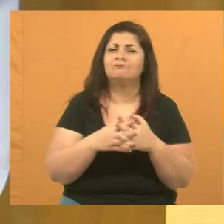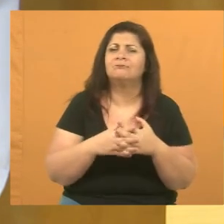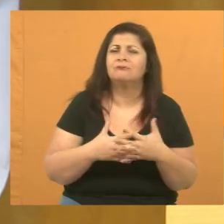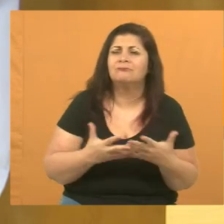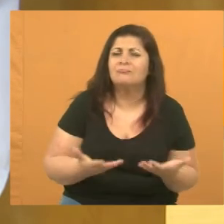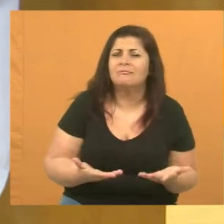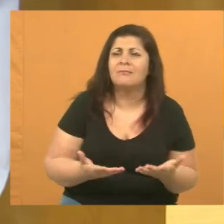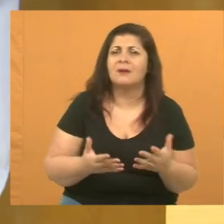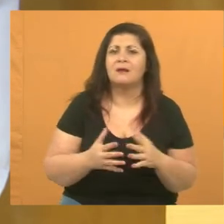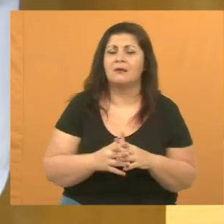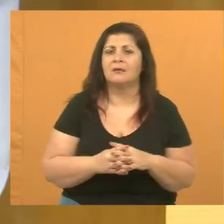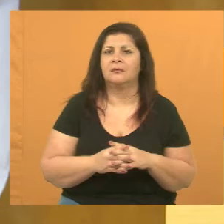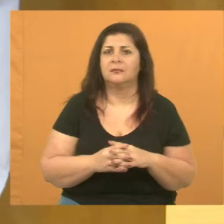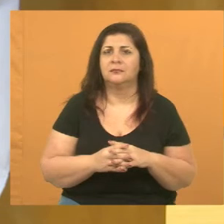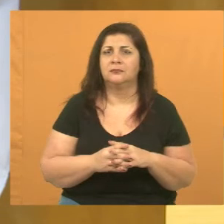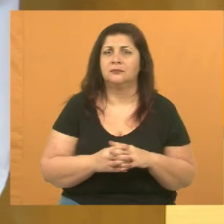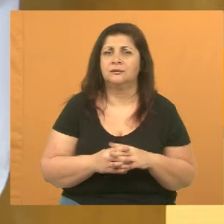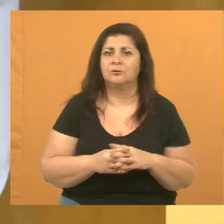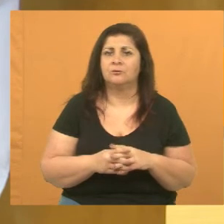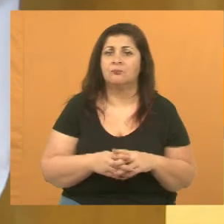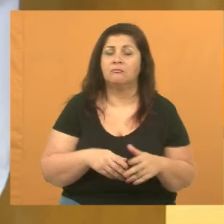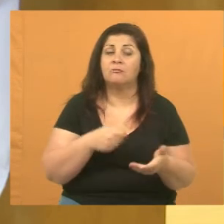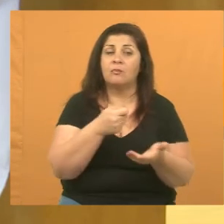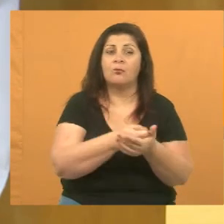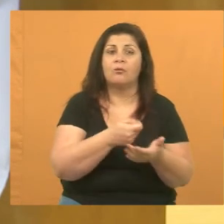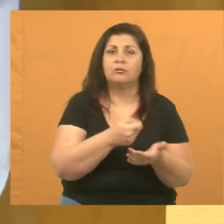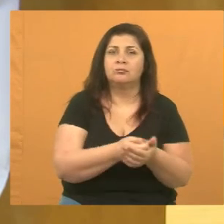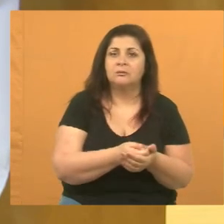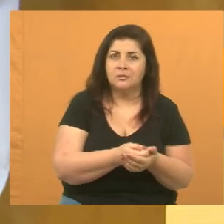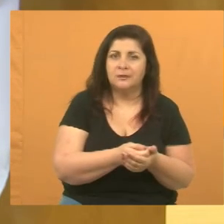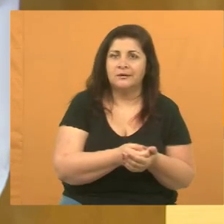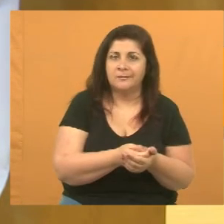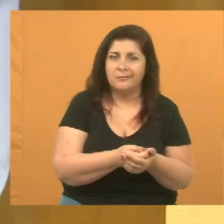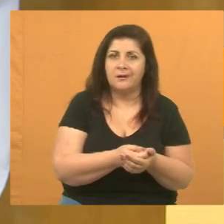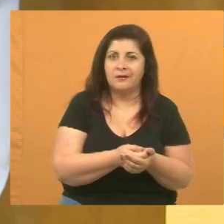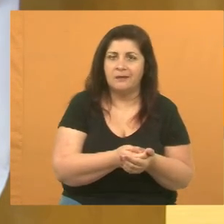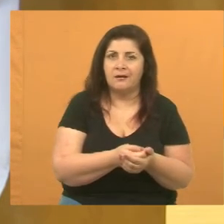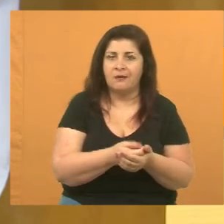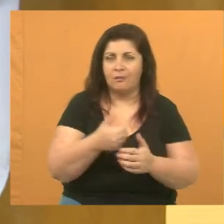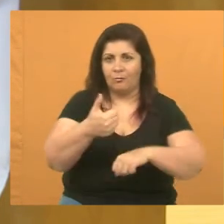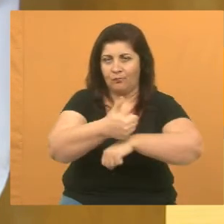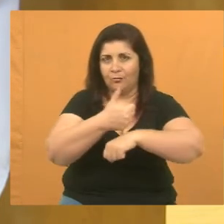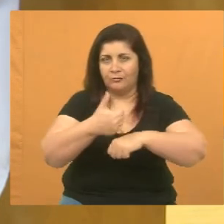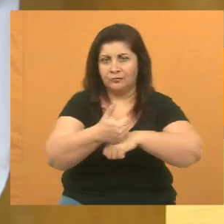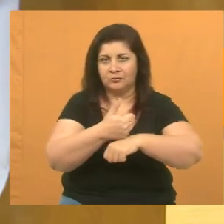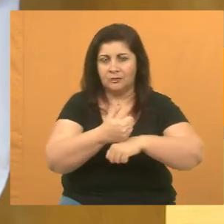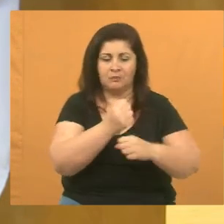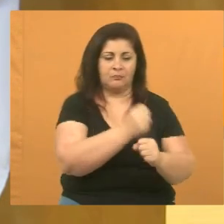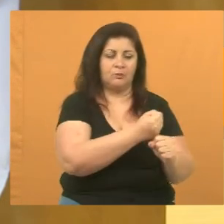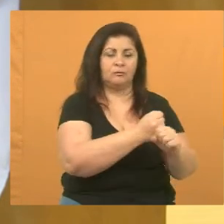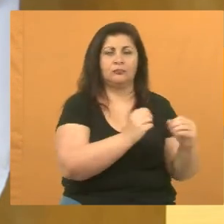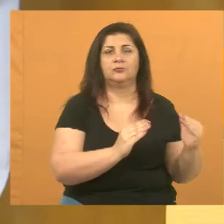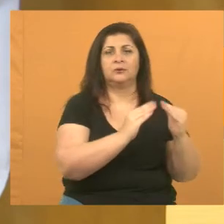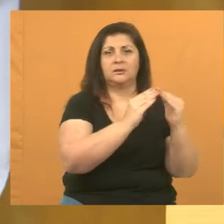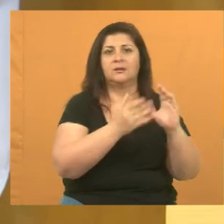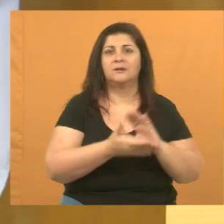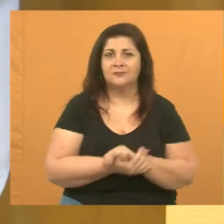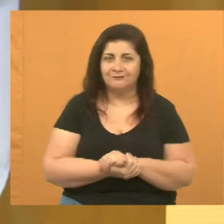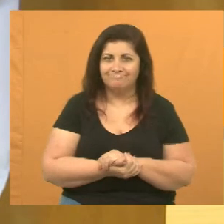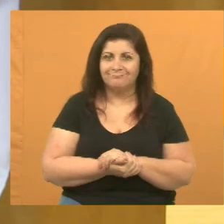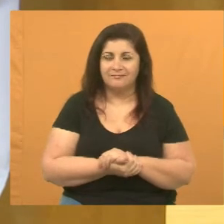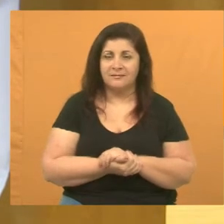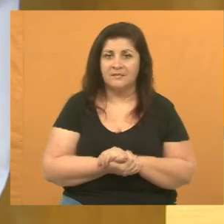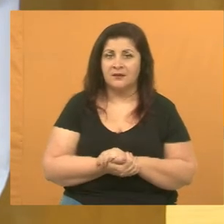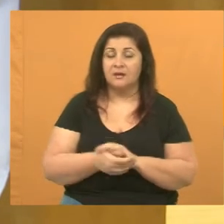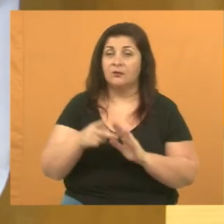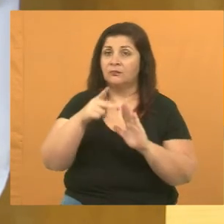grande de contratar mão de obra para construir a minha casa. E aí no projeto eles colocam que